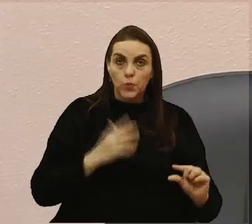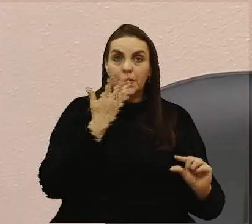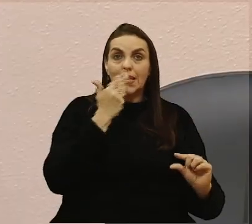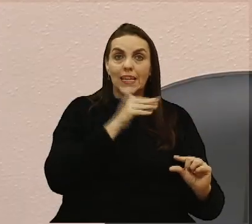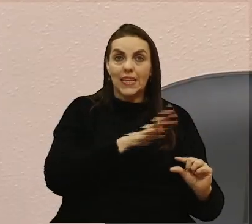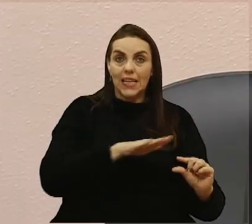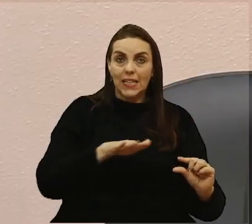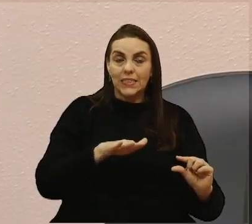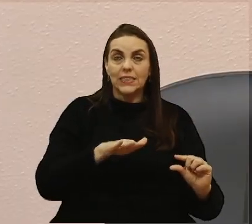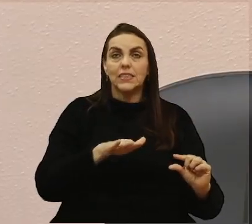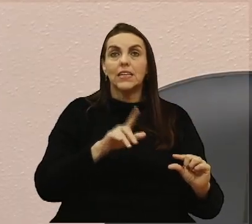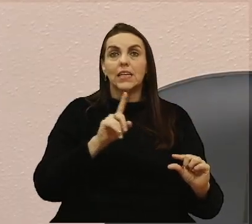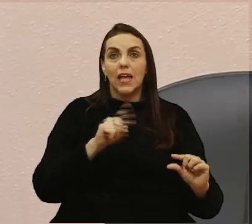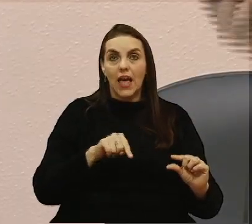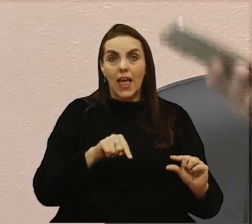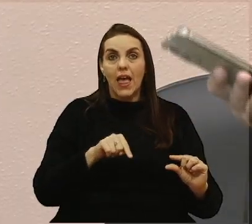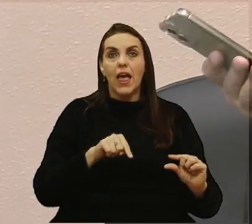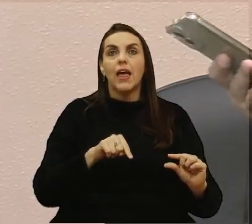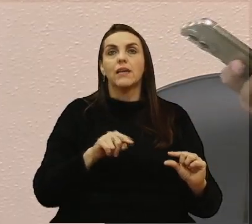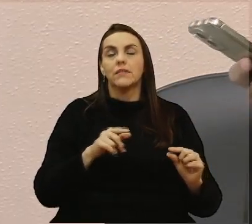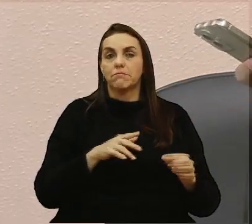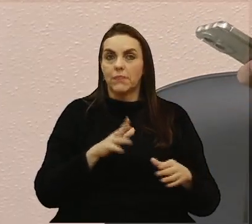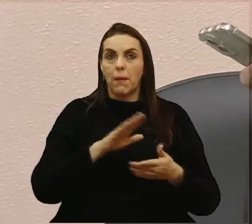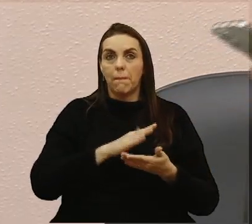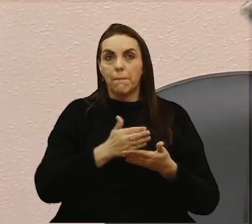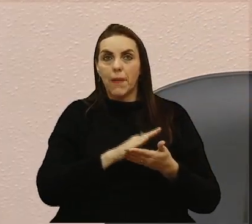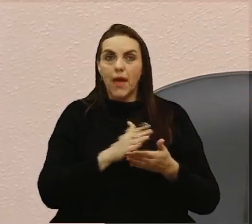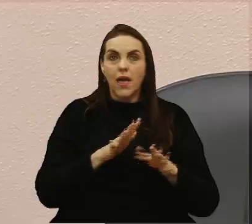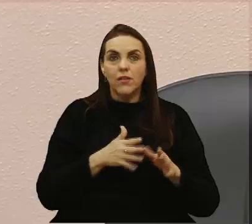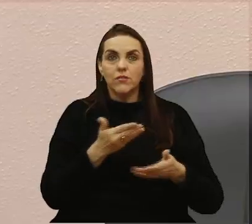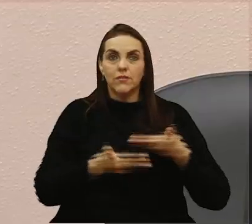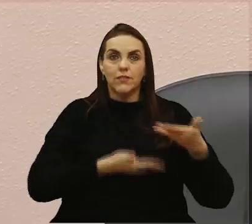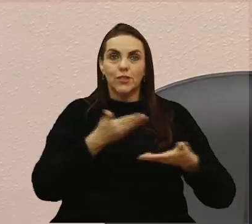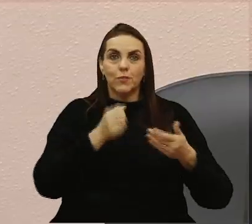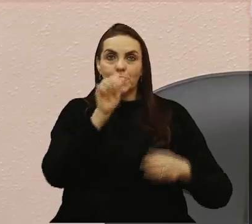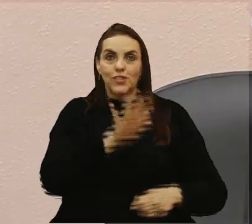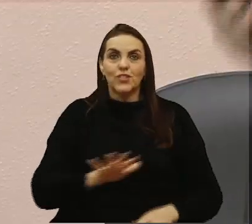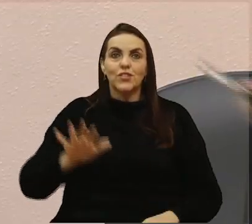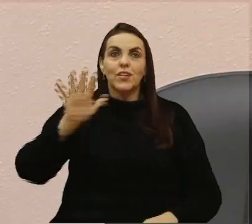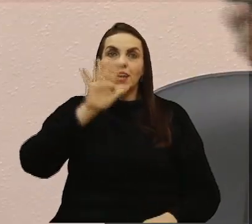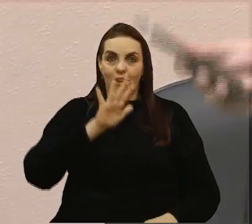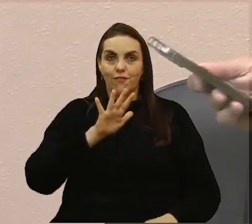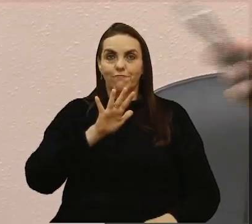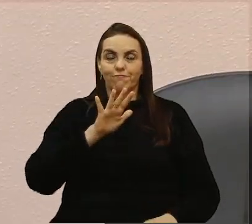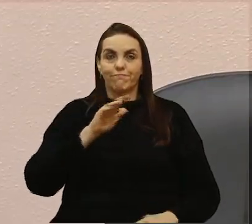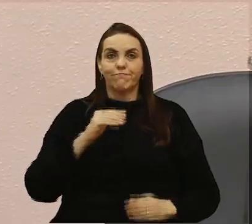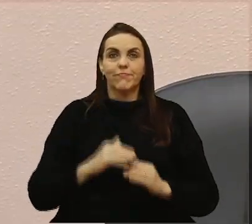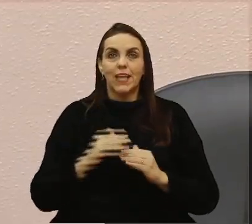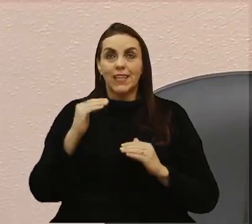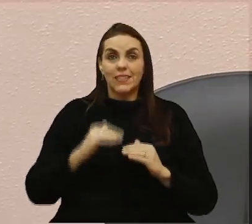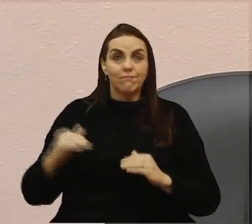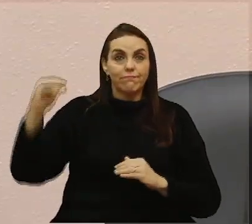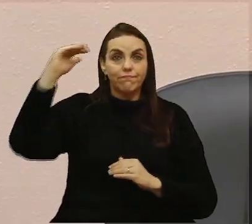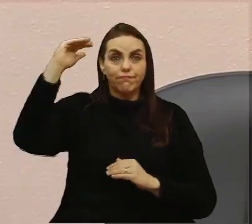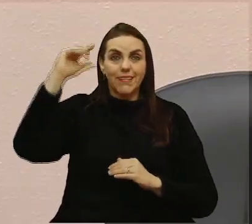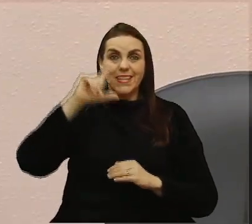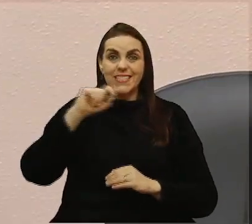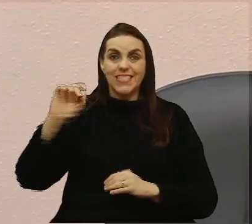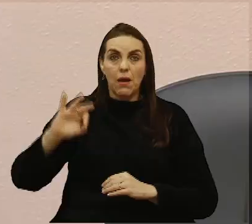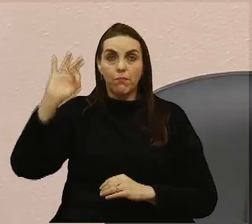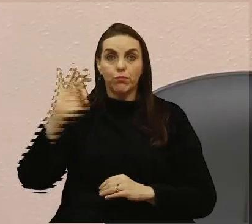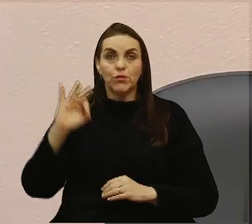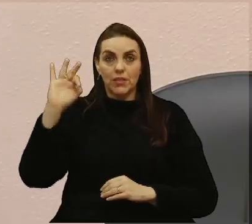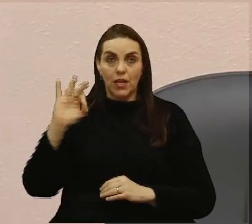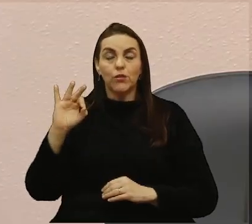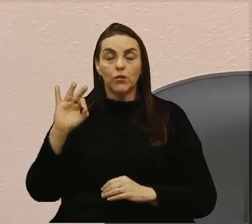de crianças, isso reduz a média do atendimento geral. Então, o atendimento de adulto está em 100% nas duas, mas